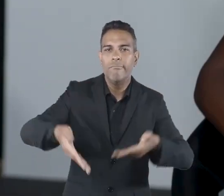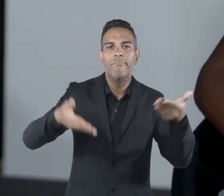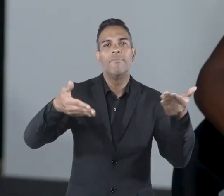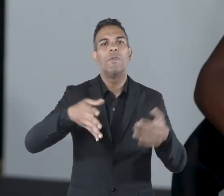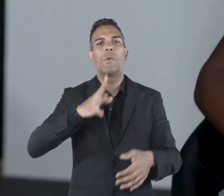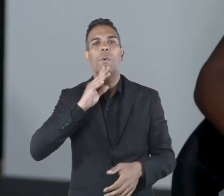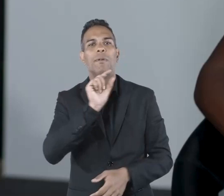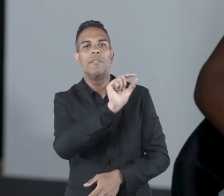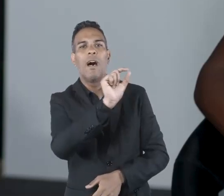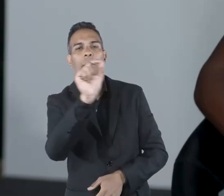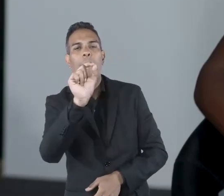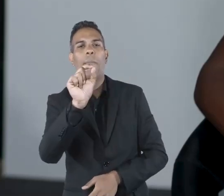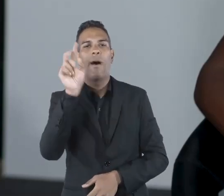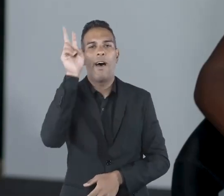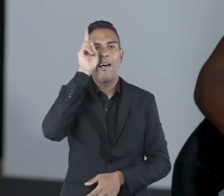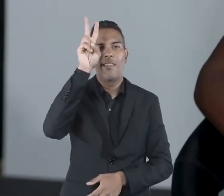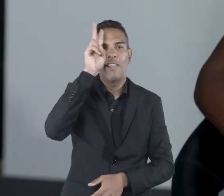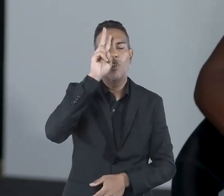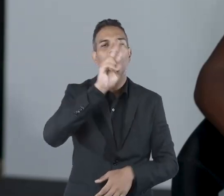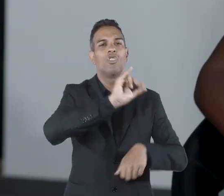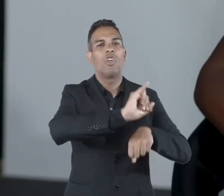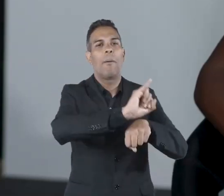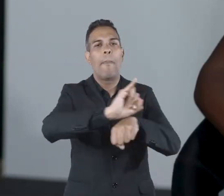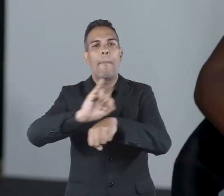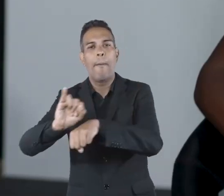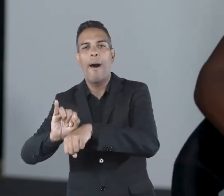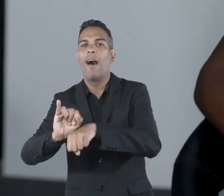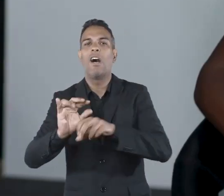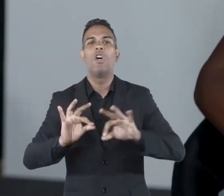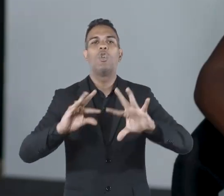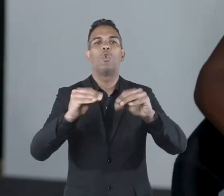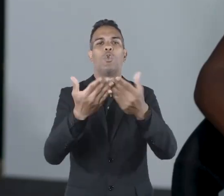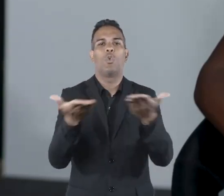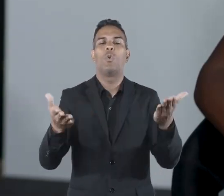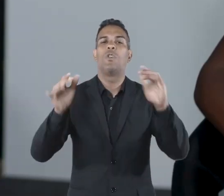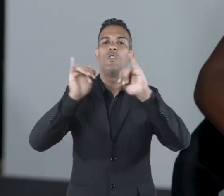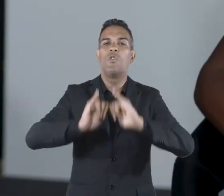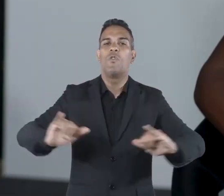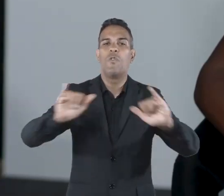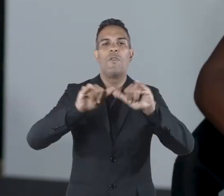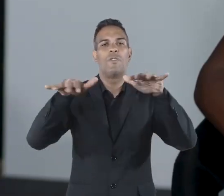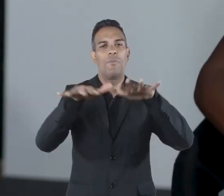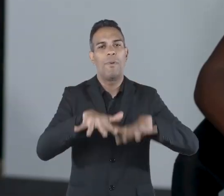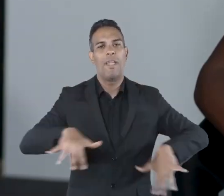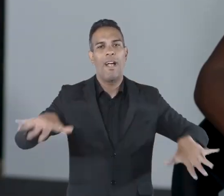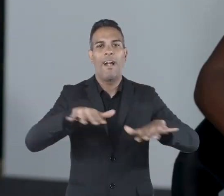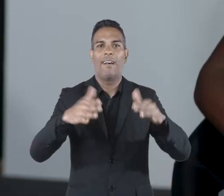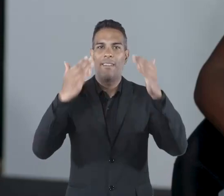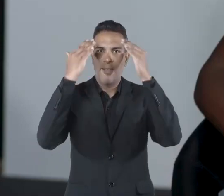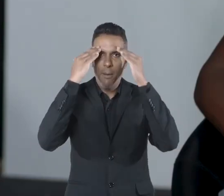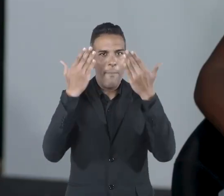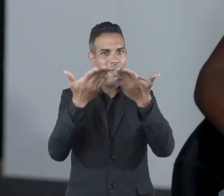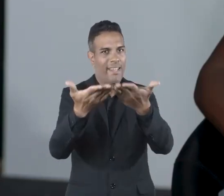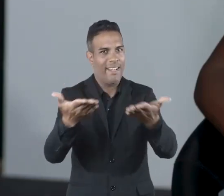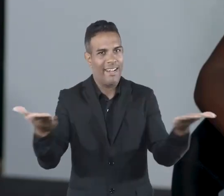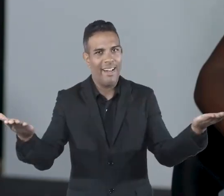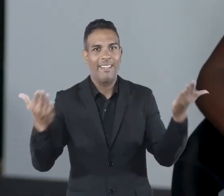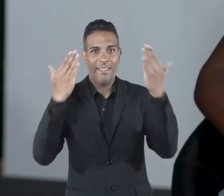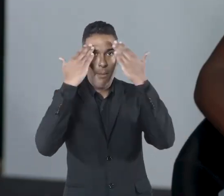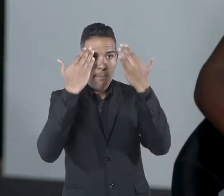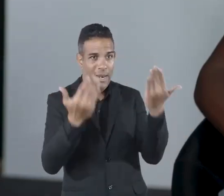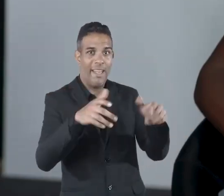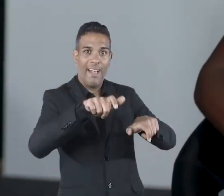para vocês, para também virem aqui no museu e conhecerem as exposições permanentes, as temporárias